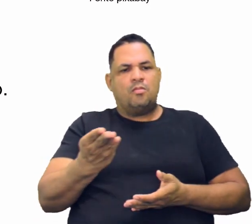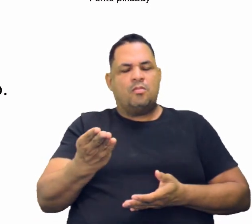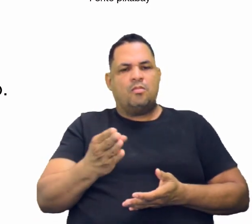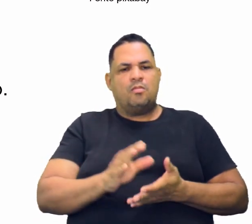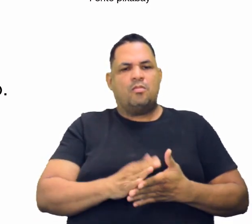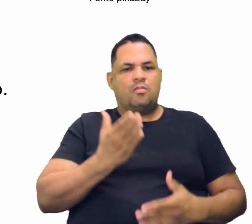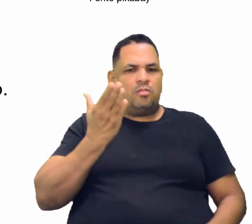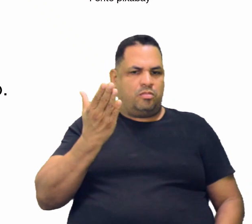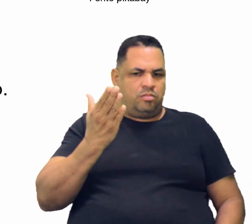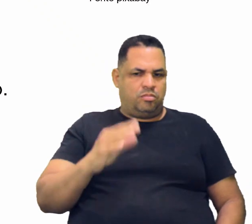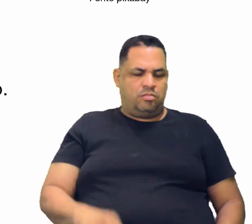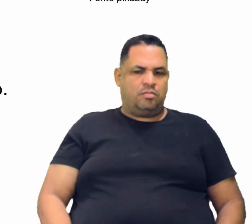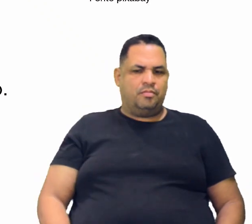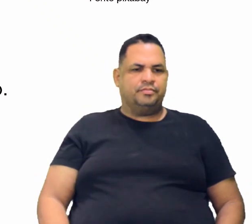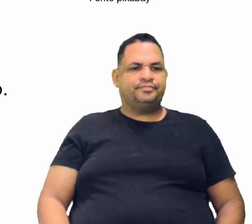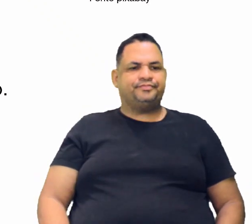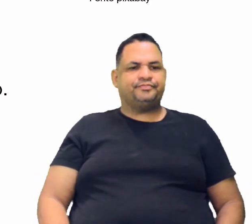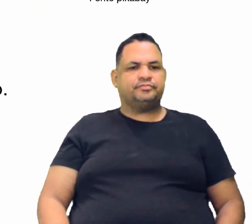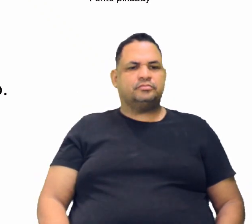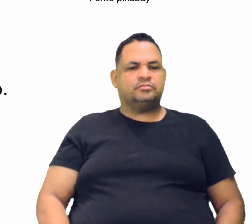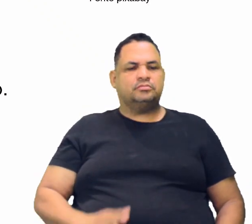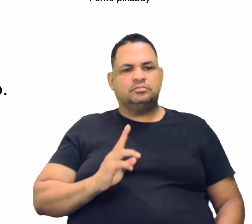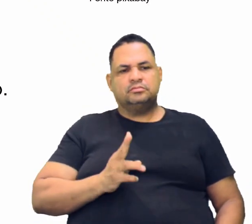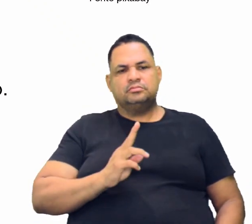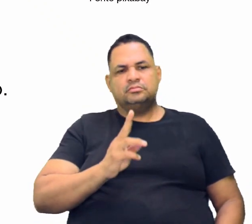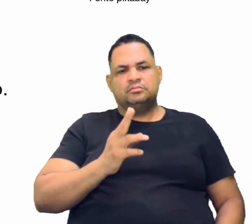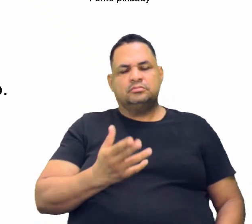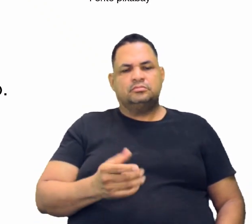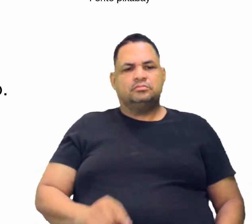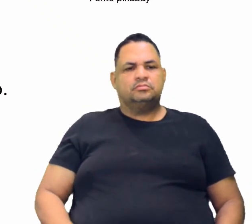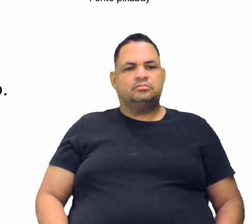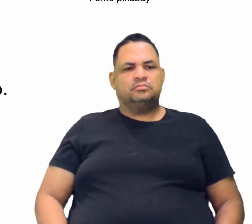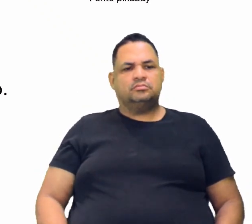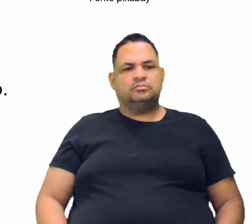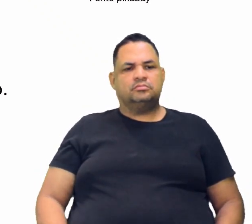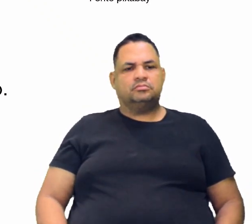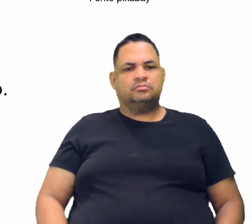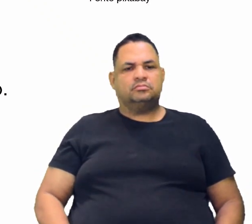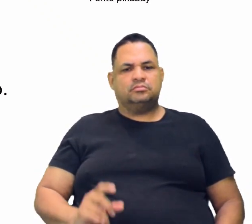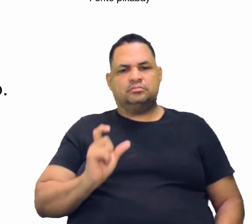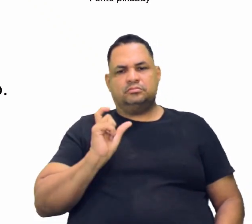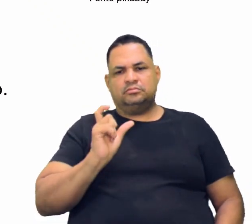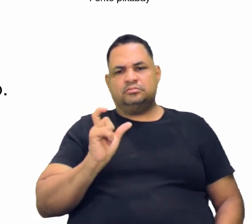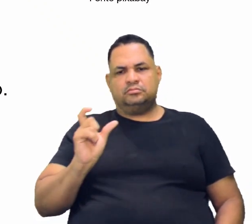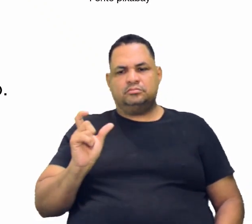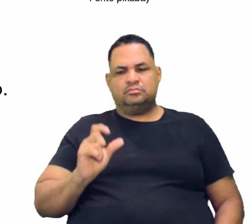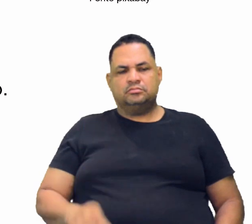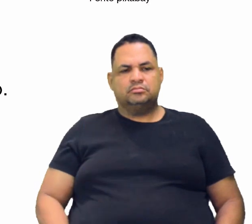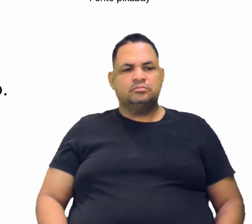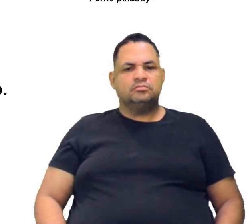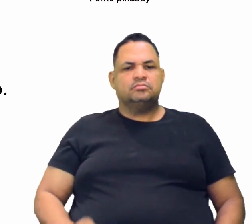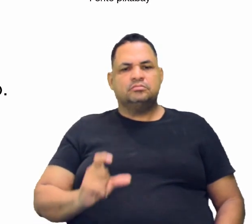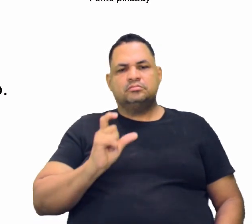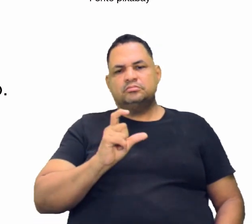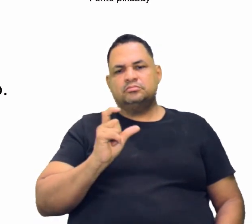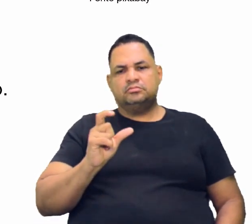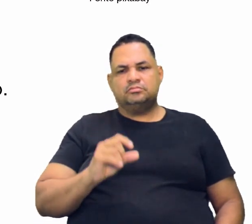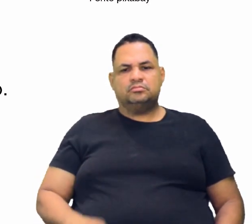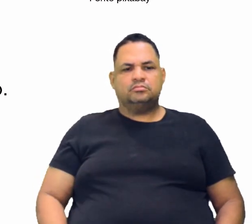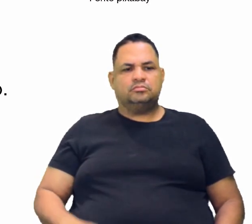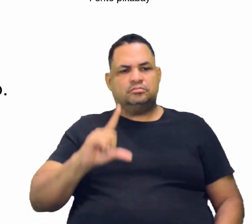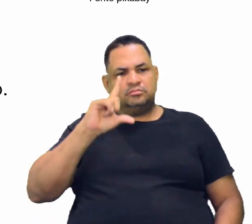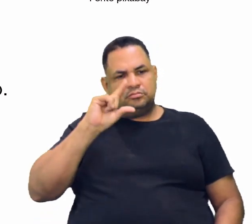até em destaque aqui para vocês, e quantidade, for seguido de palavras ou